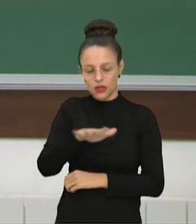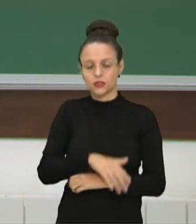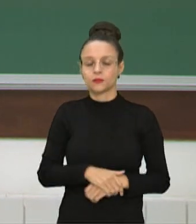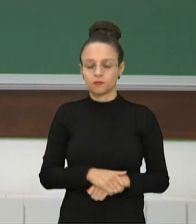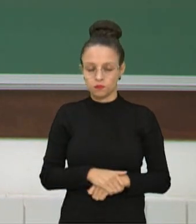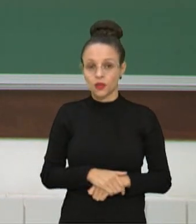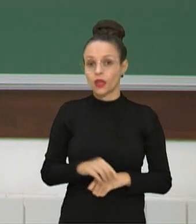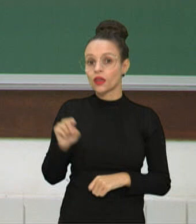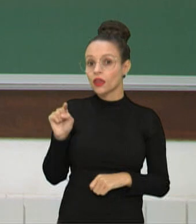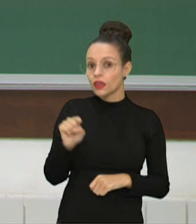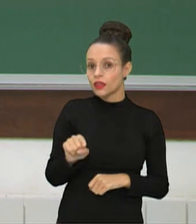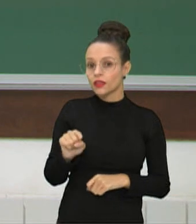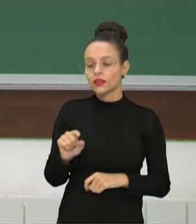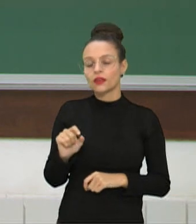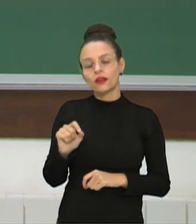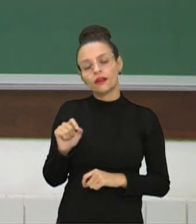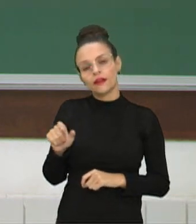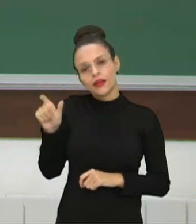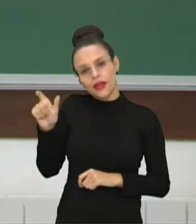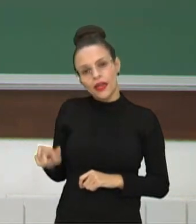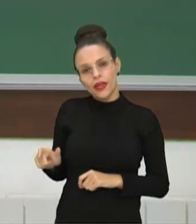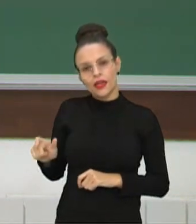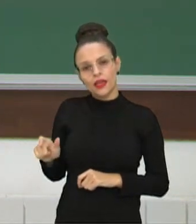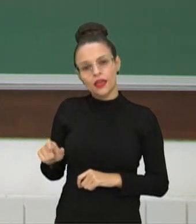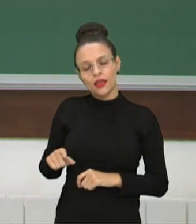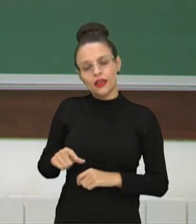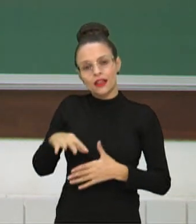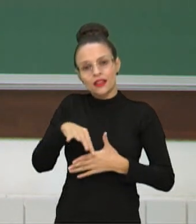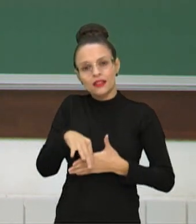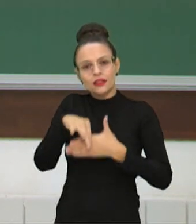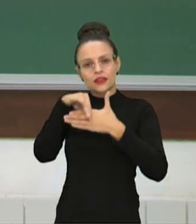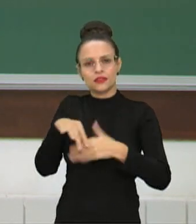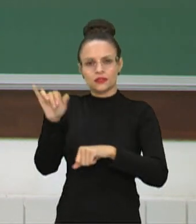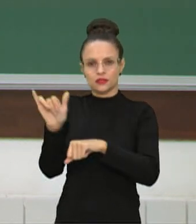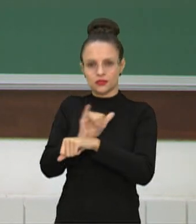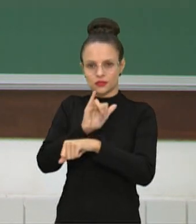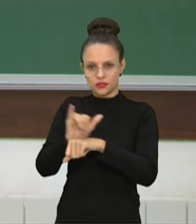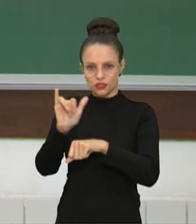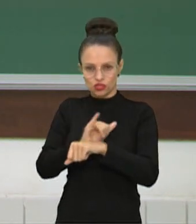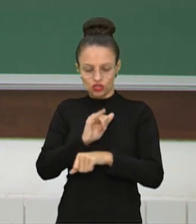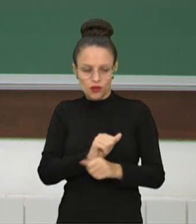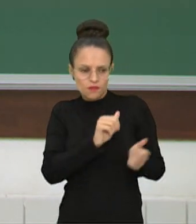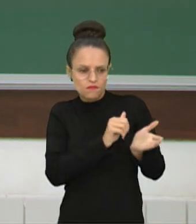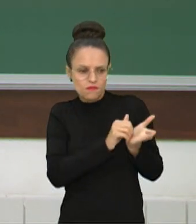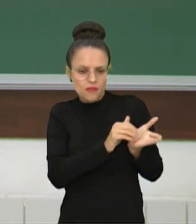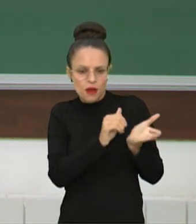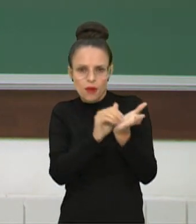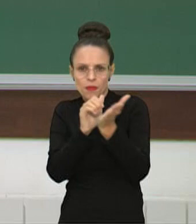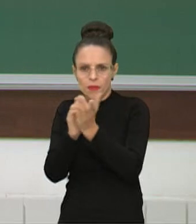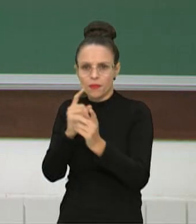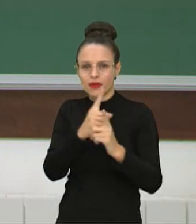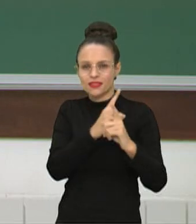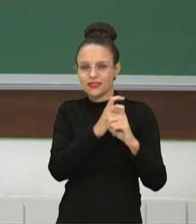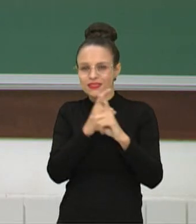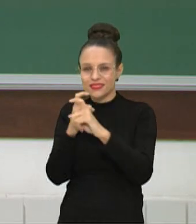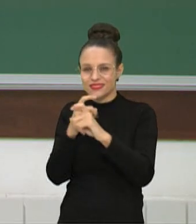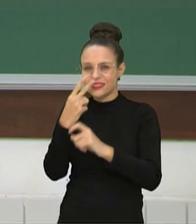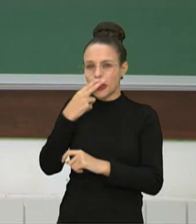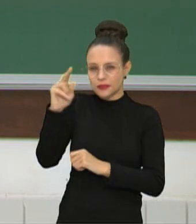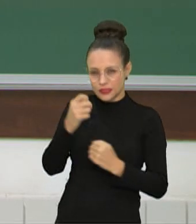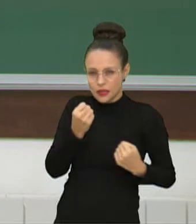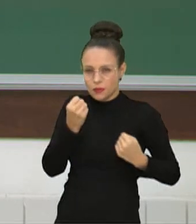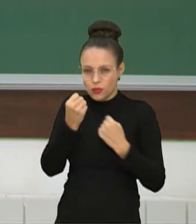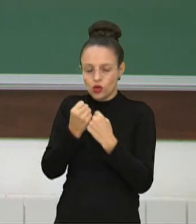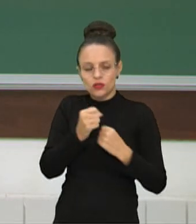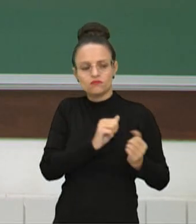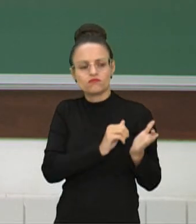foi o grande mentor, o grande estrategista. Quando os nazistas saem da área, ele surge